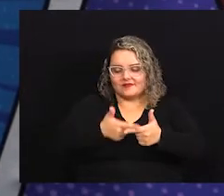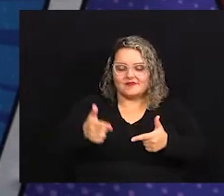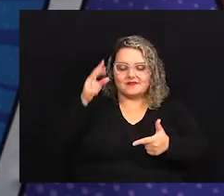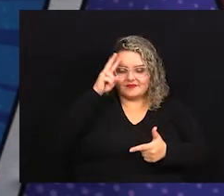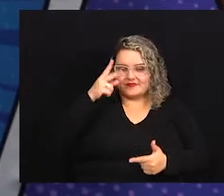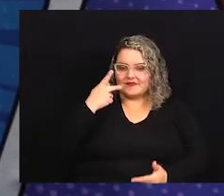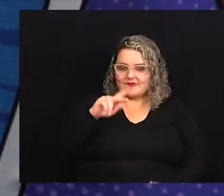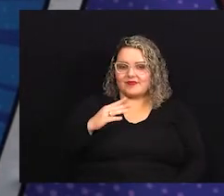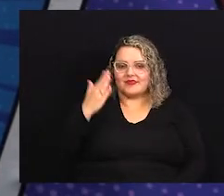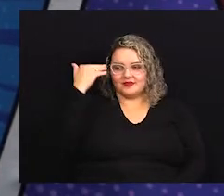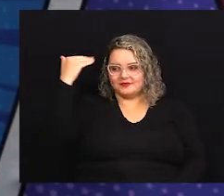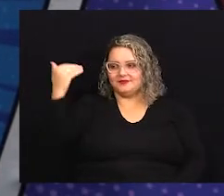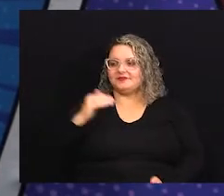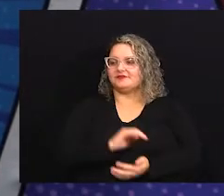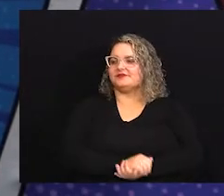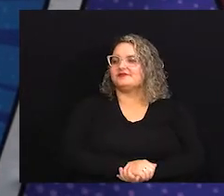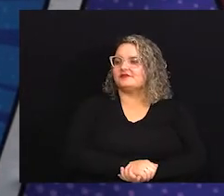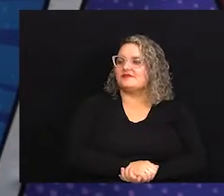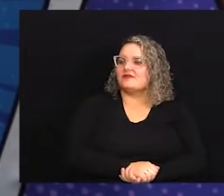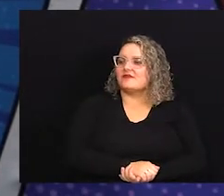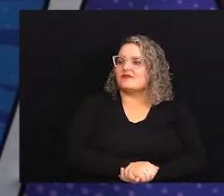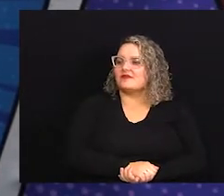dividir a sua história com a gente. Sucesso!